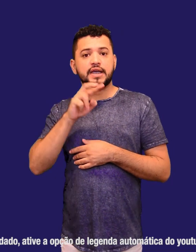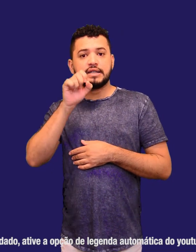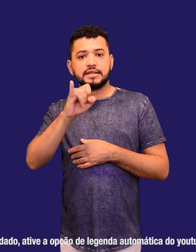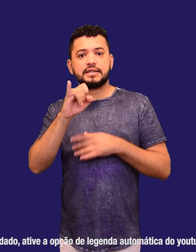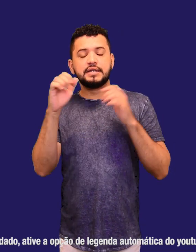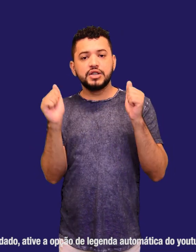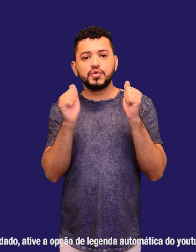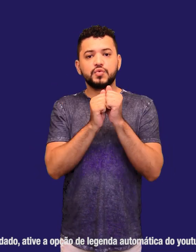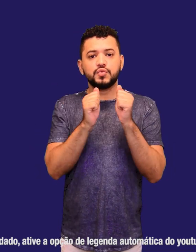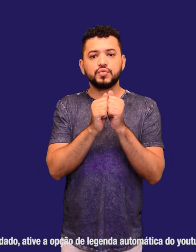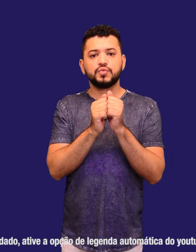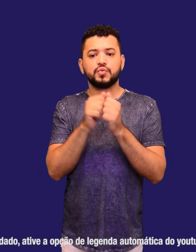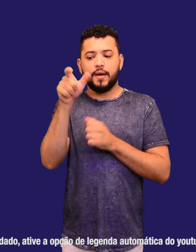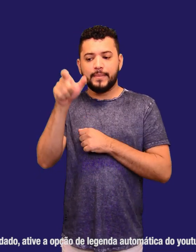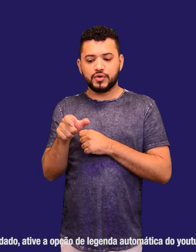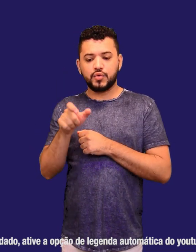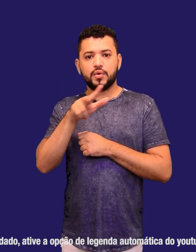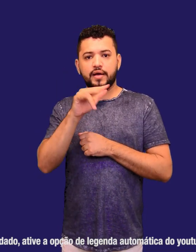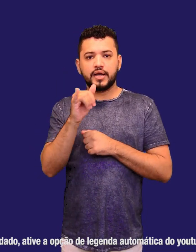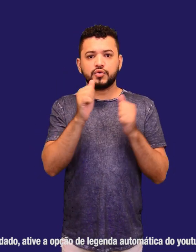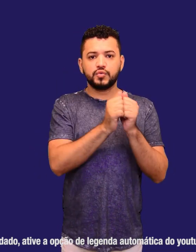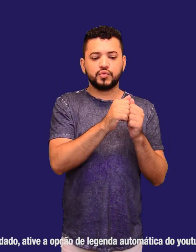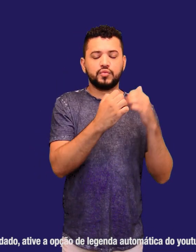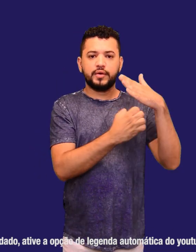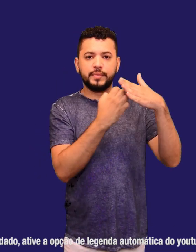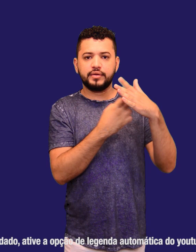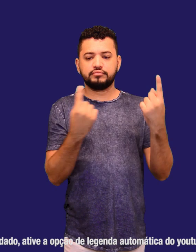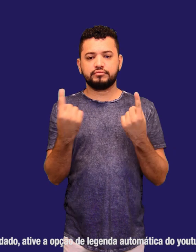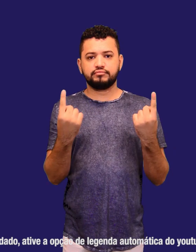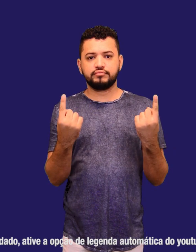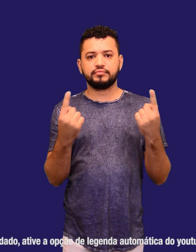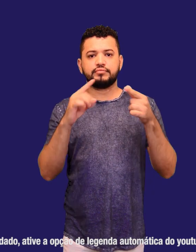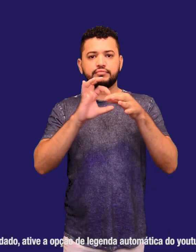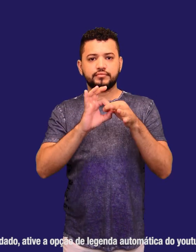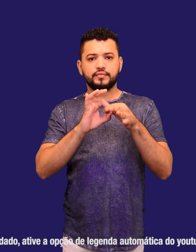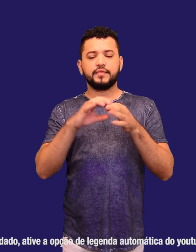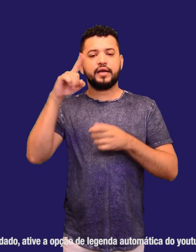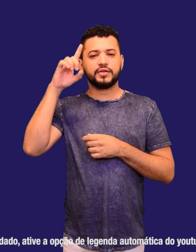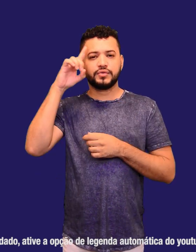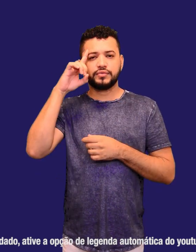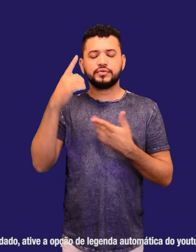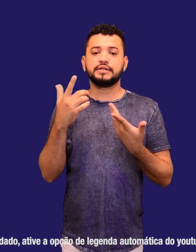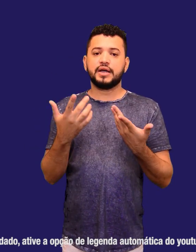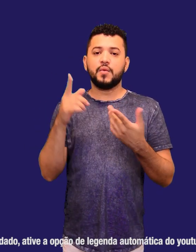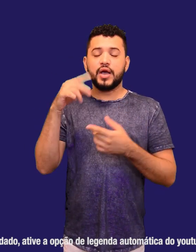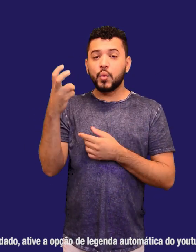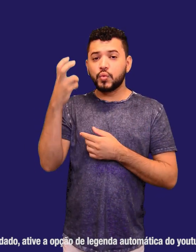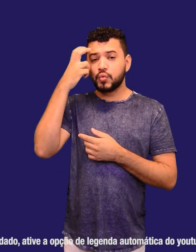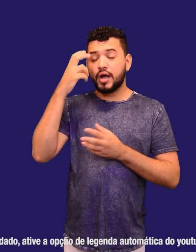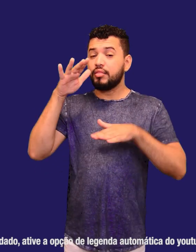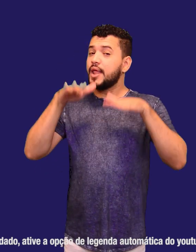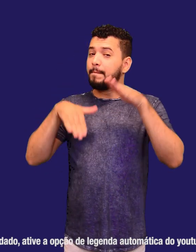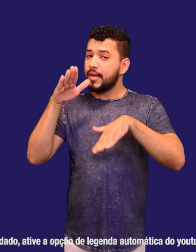encontro com a cultura que o candidato tem no dia a dia. Sim, concordo com a Anup, eu acho que é cultural, depende